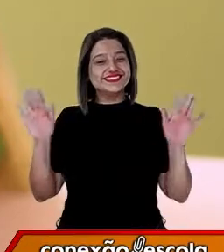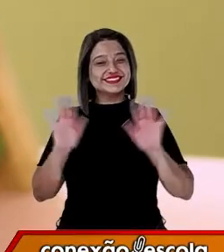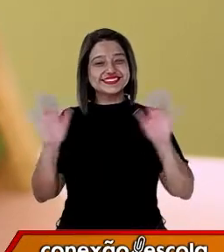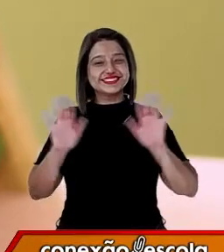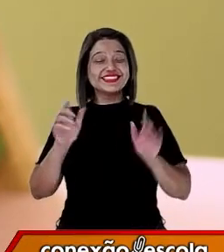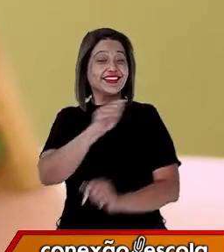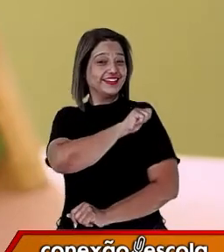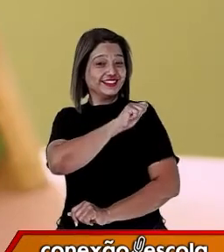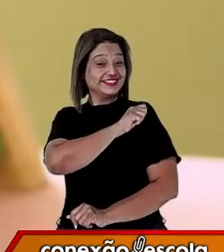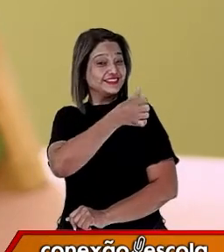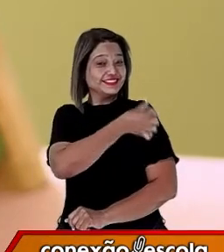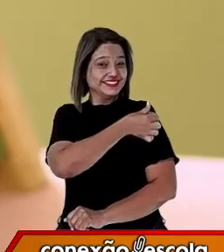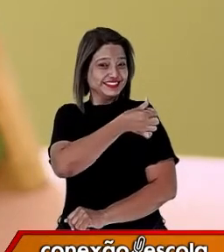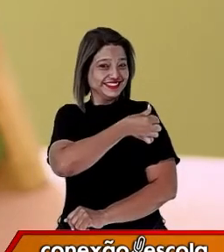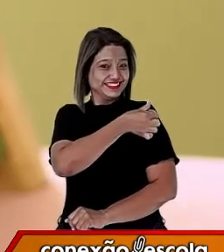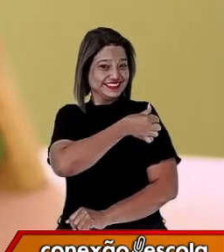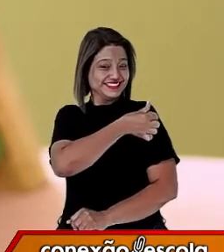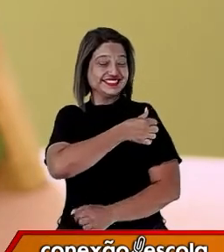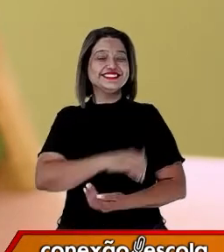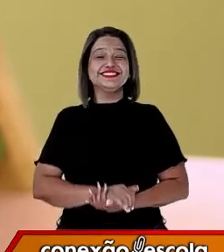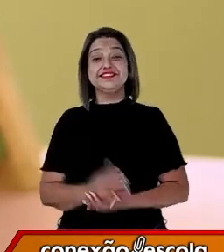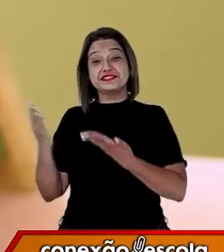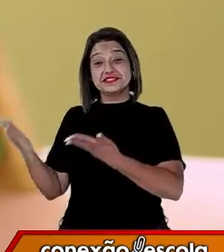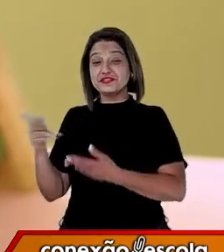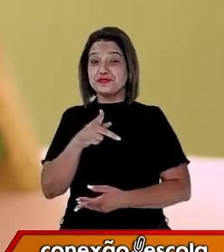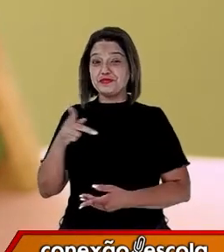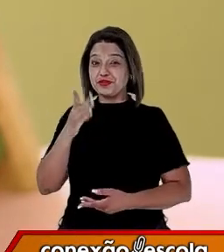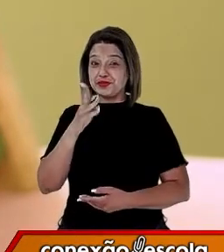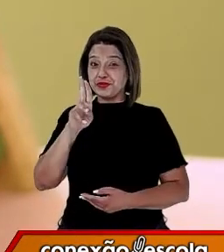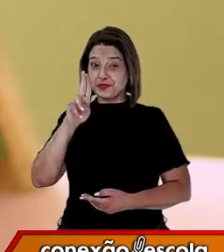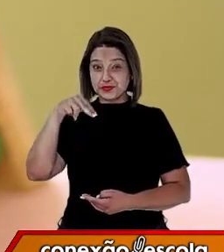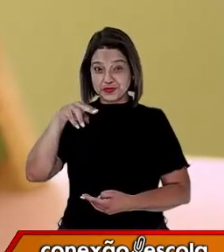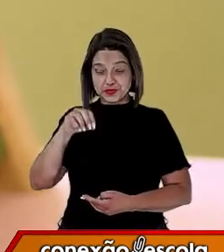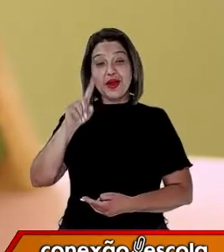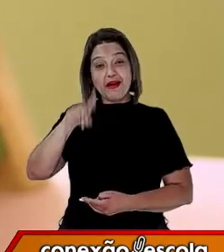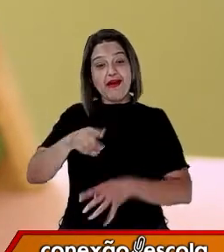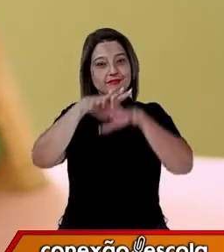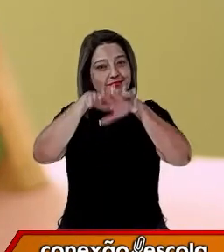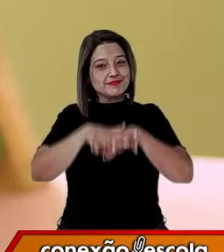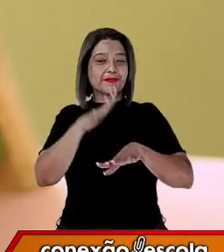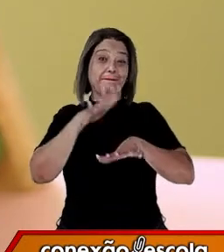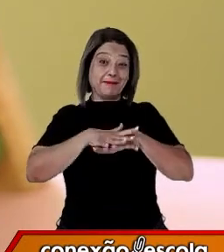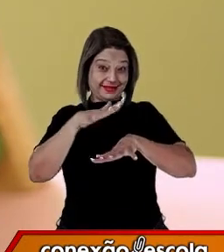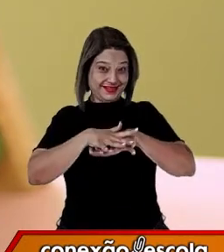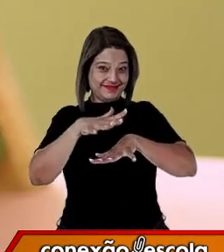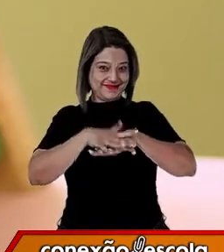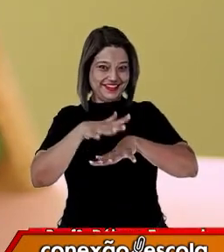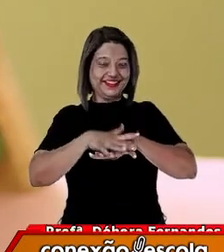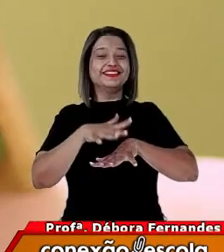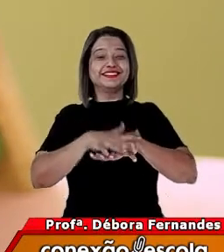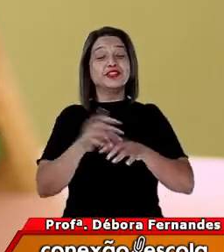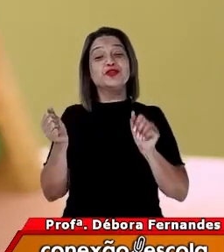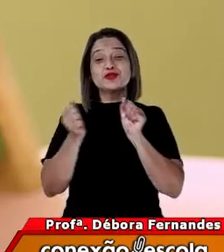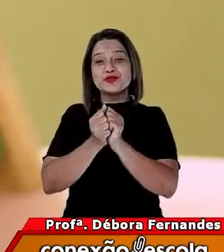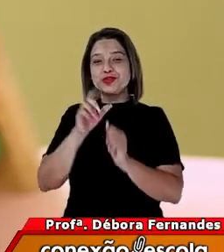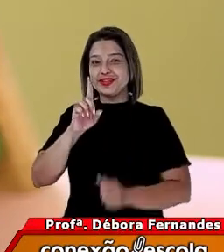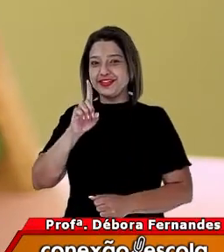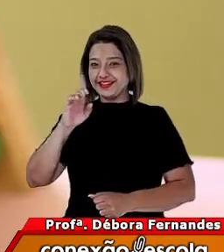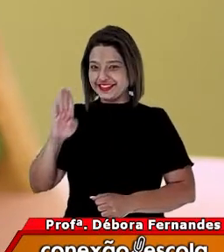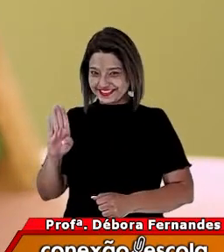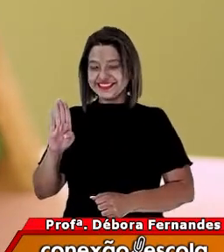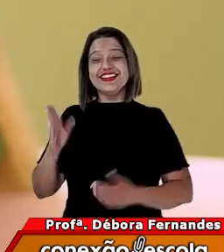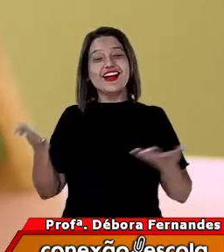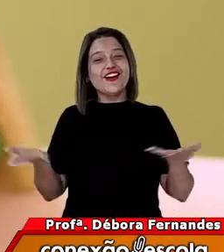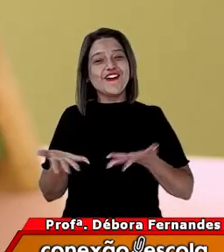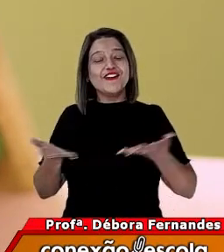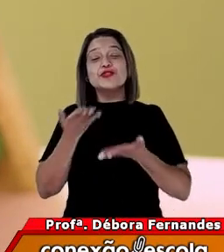Olá, estudante do sexto ano! Eu sou o professor Bruno, professor de matemática, e junto com a Débora, nós